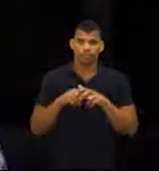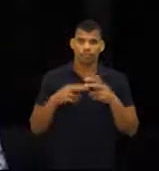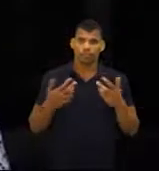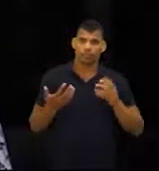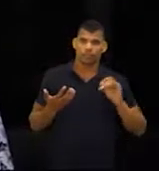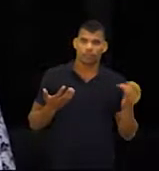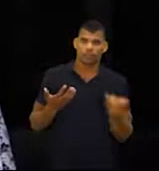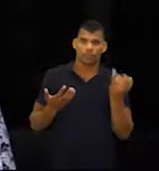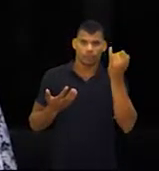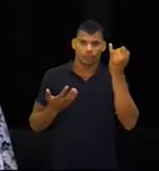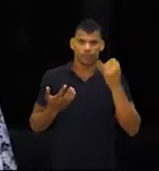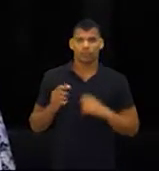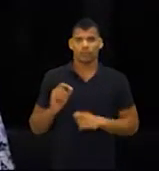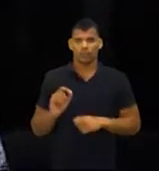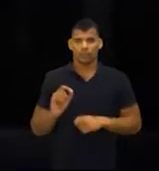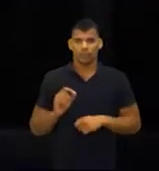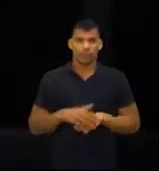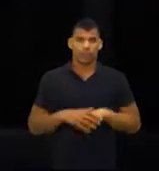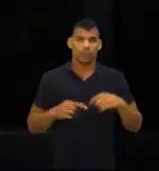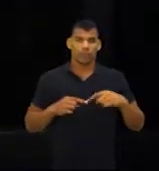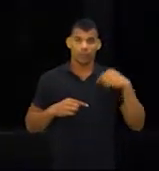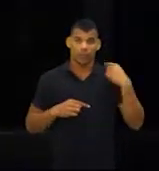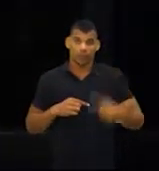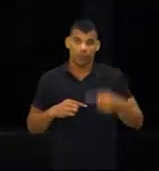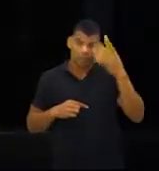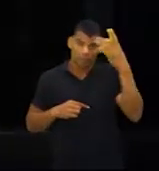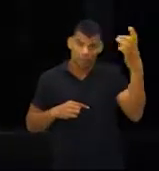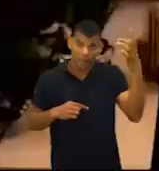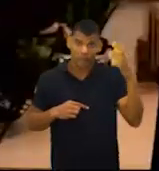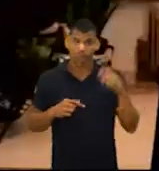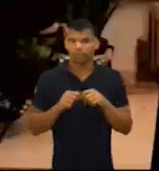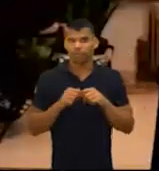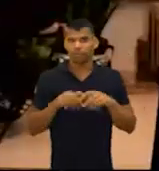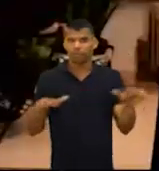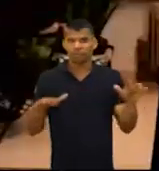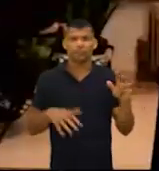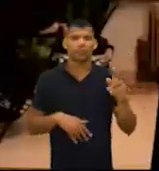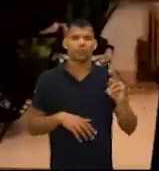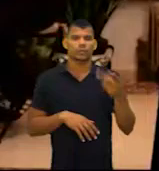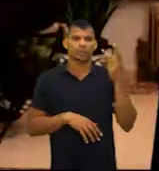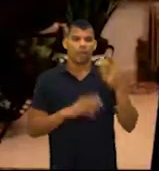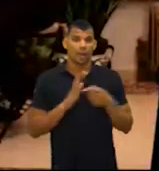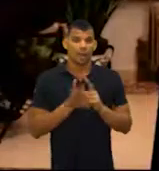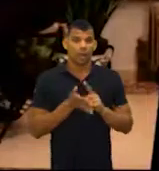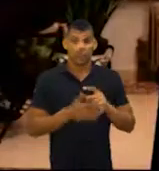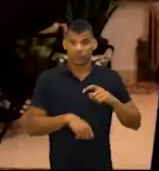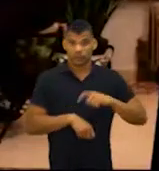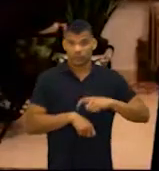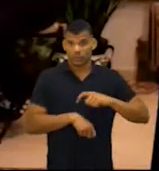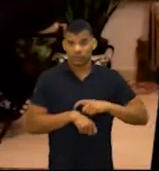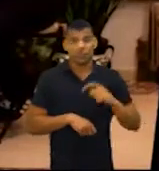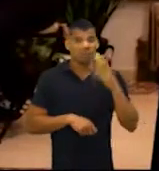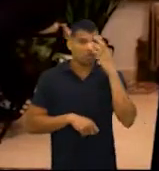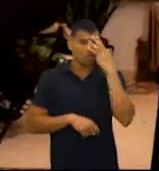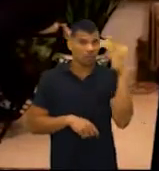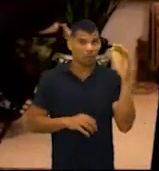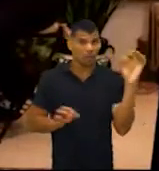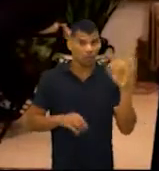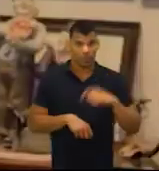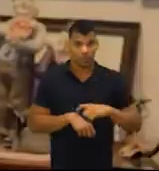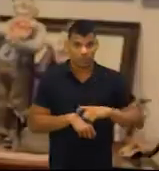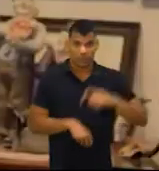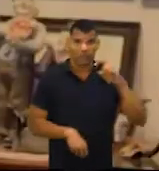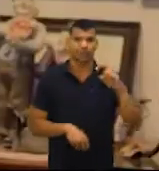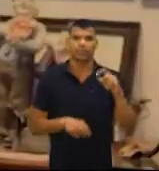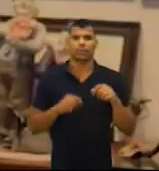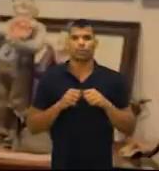foi isso, foi uma importância de, no dia seguinte, já ter um valor de mercado, coisa que eu não tinha. Pois